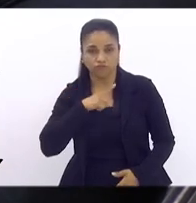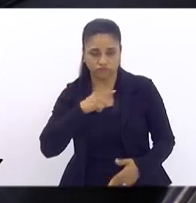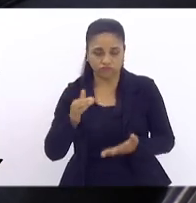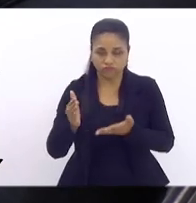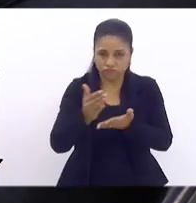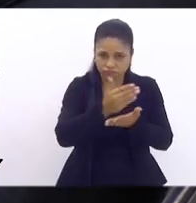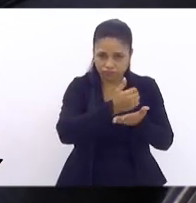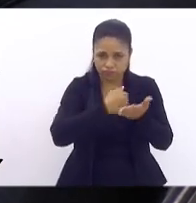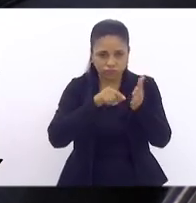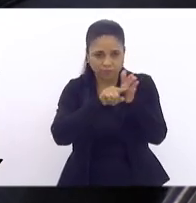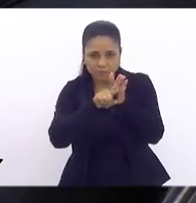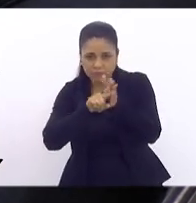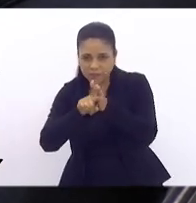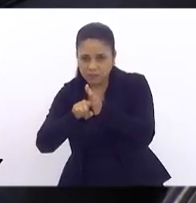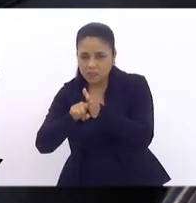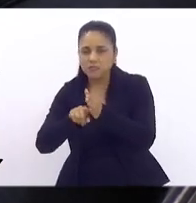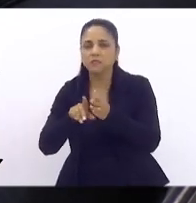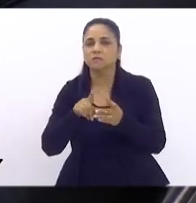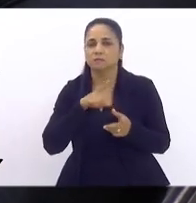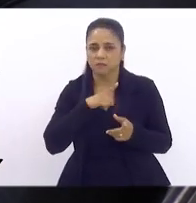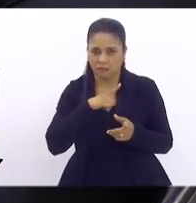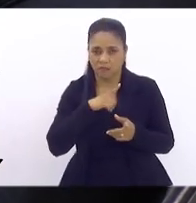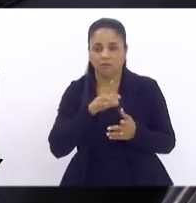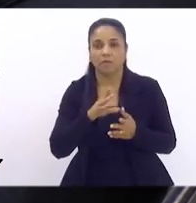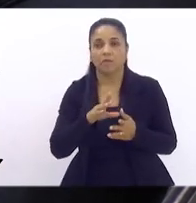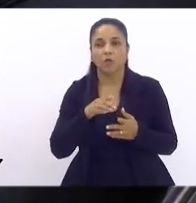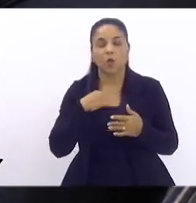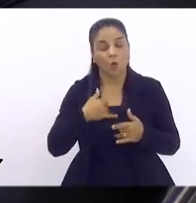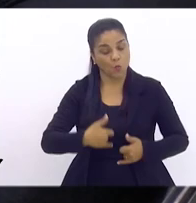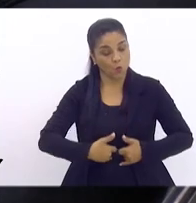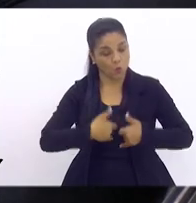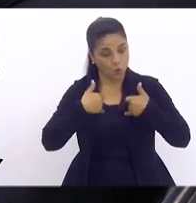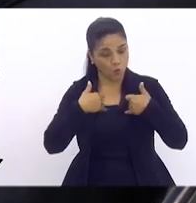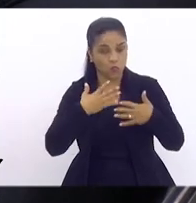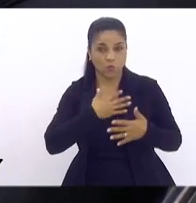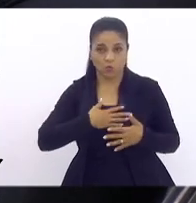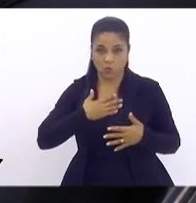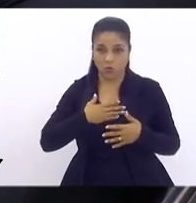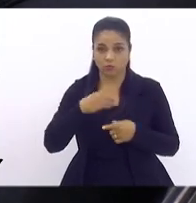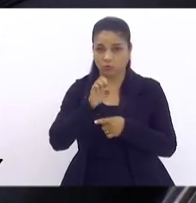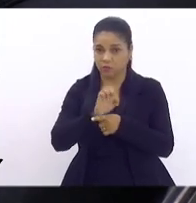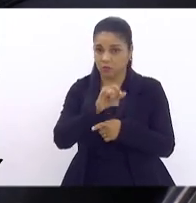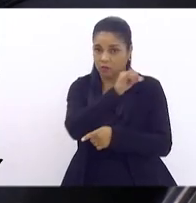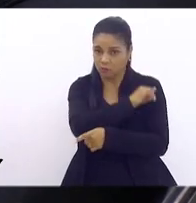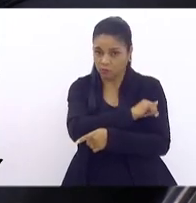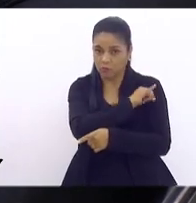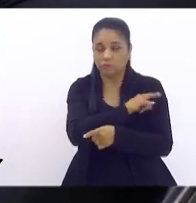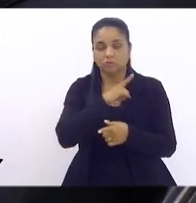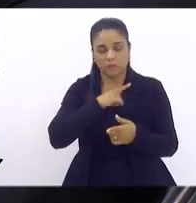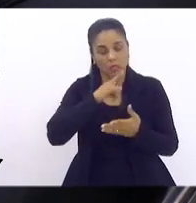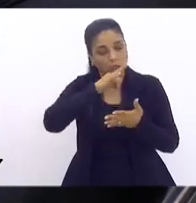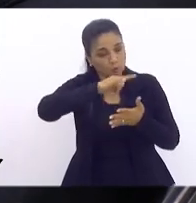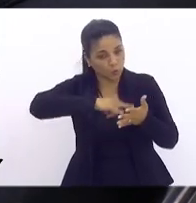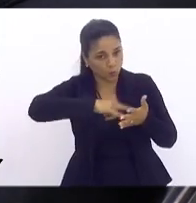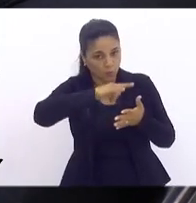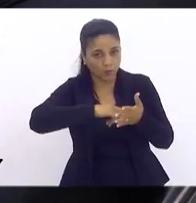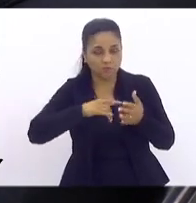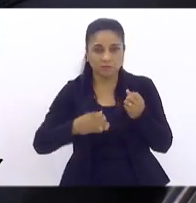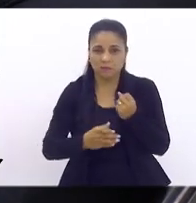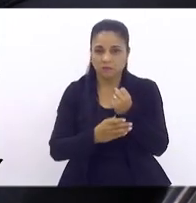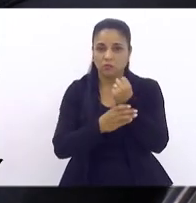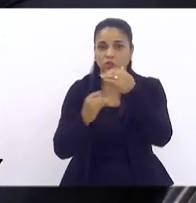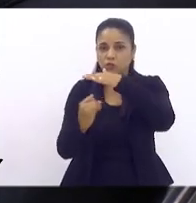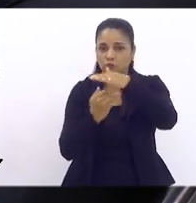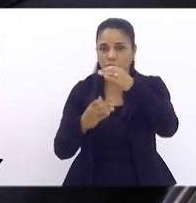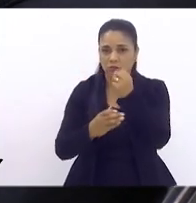espaçados e aí eu gosto tem muito orgulho de falar que o Rio de Janeiro produz um documento né o Instituto de Segurança Pública